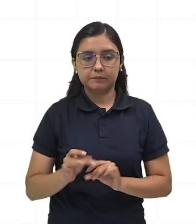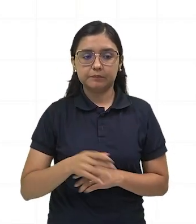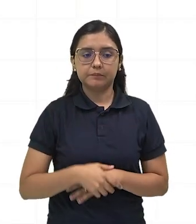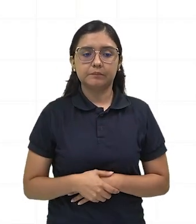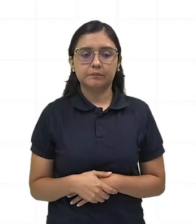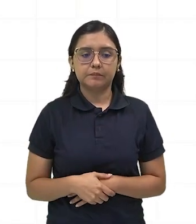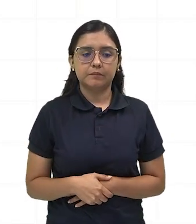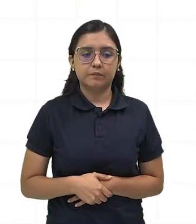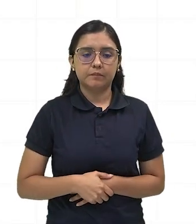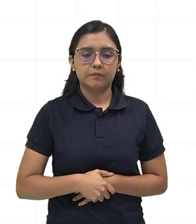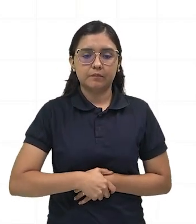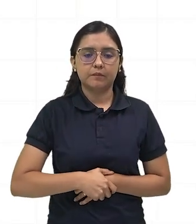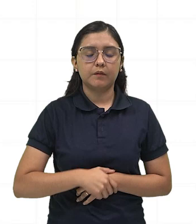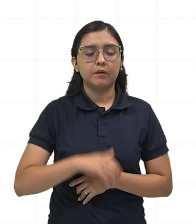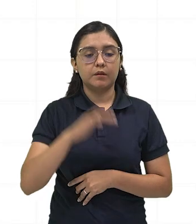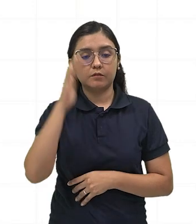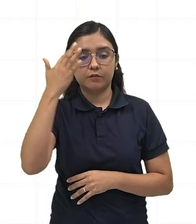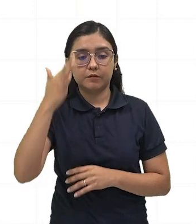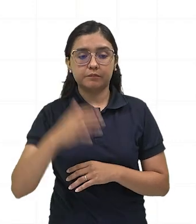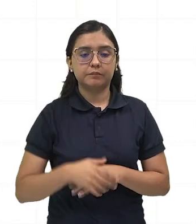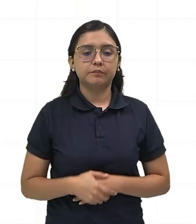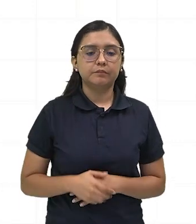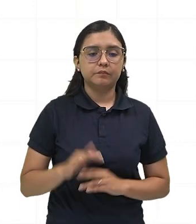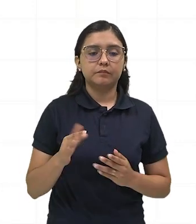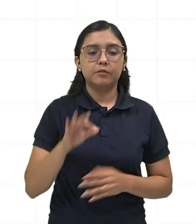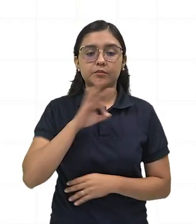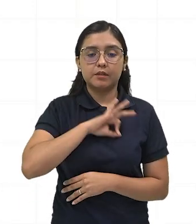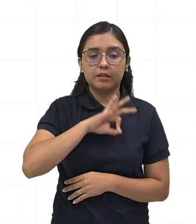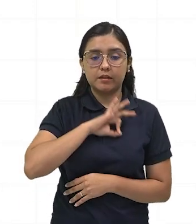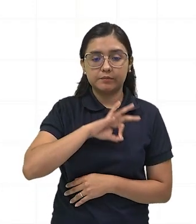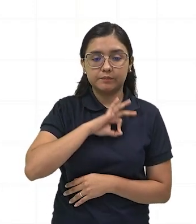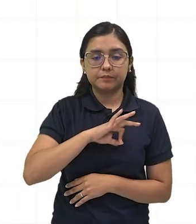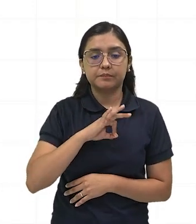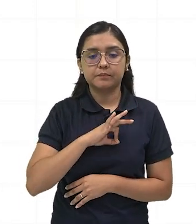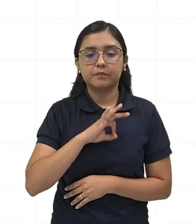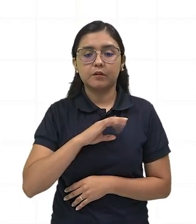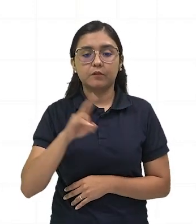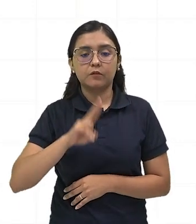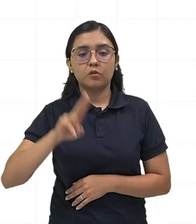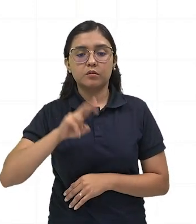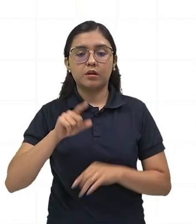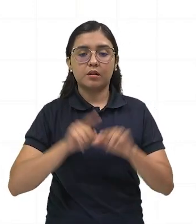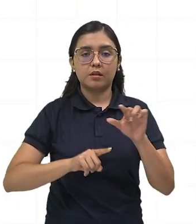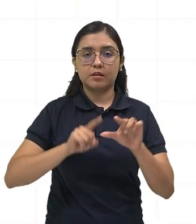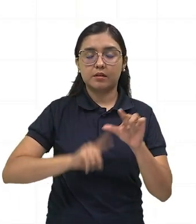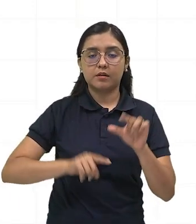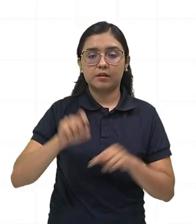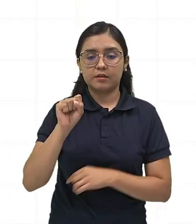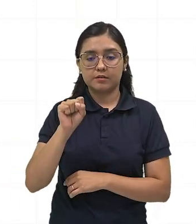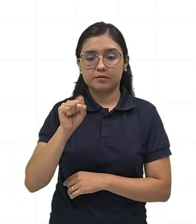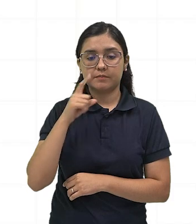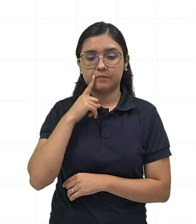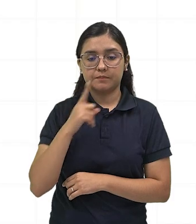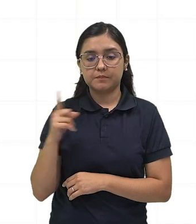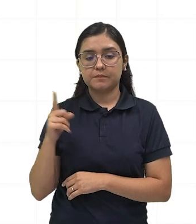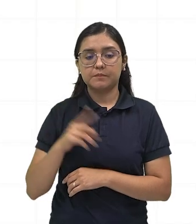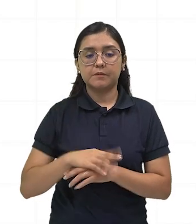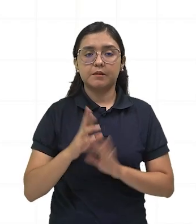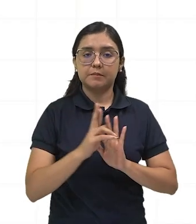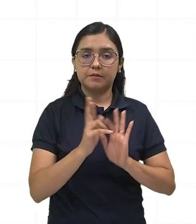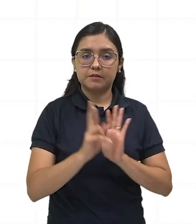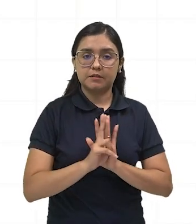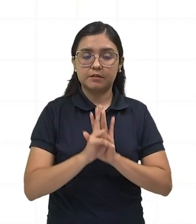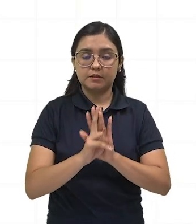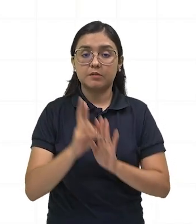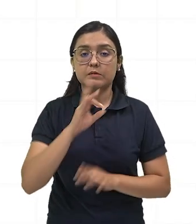Uma solução. A relação entre o salário, vejo que aqui nós vamos utilizar, né, já aqui, ó, as letrinhas,